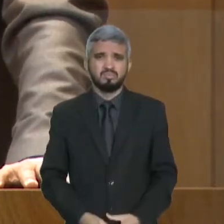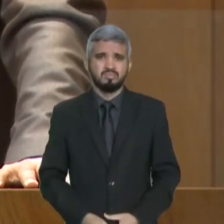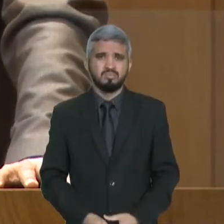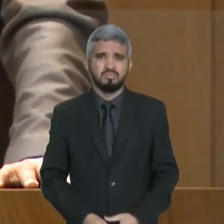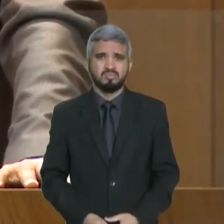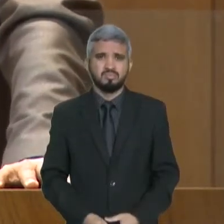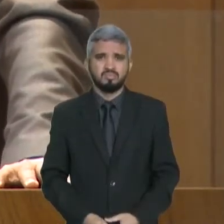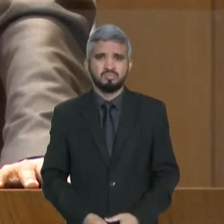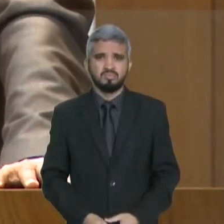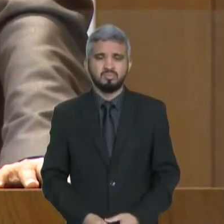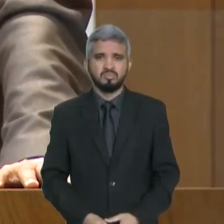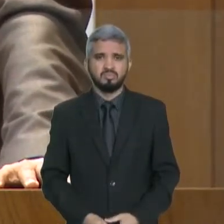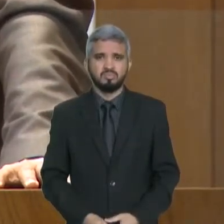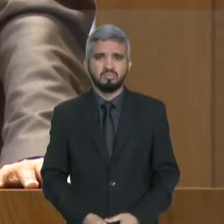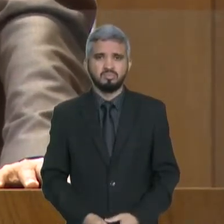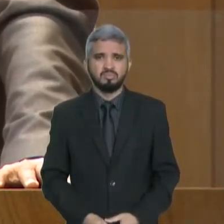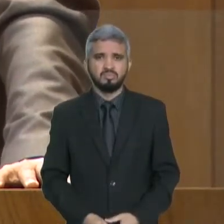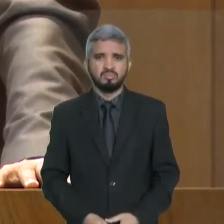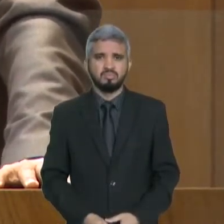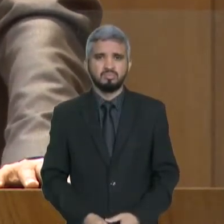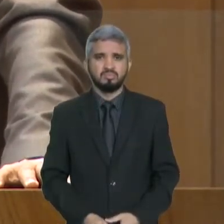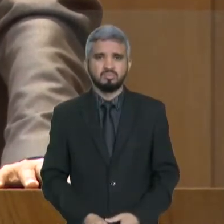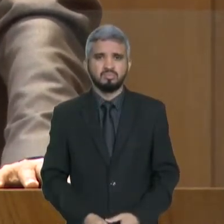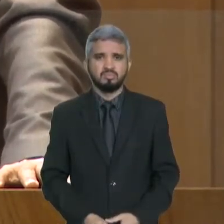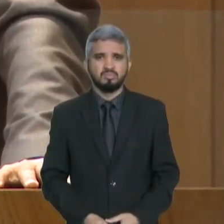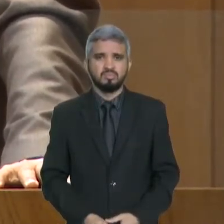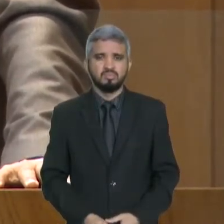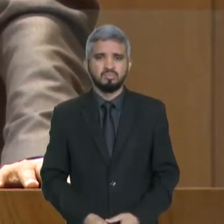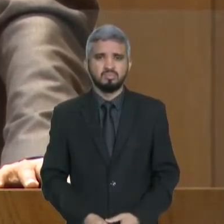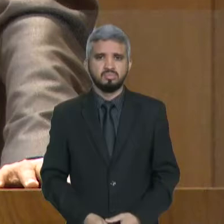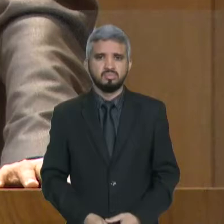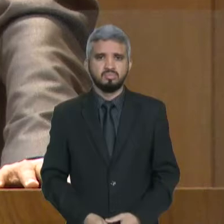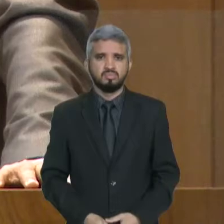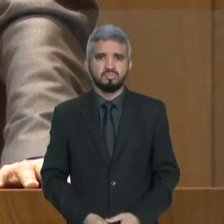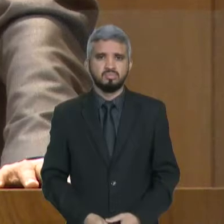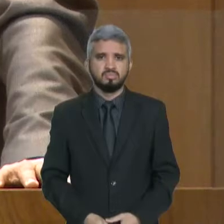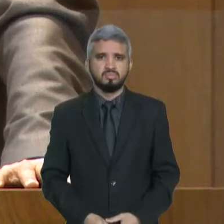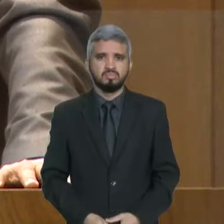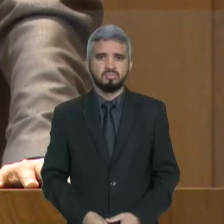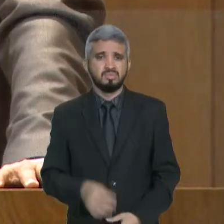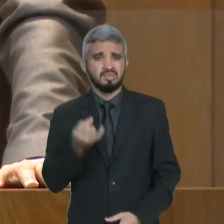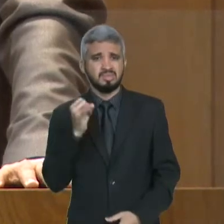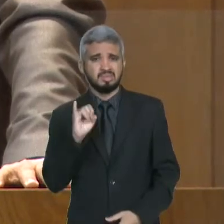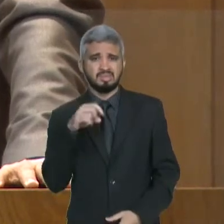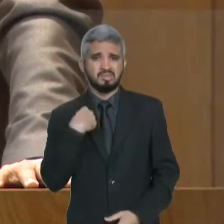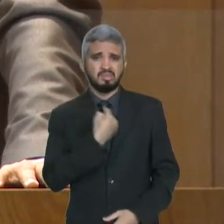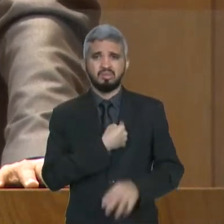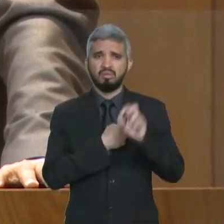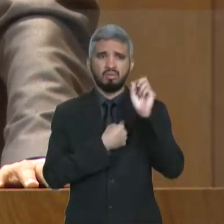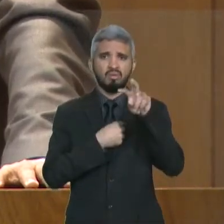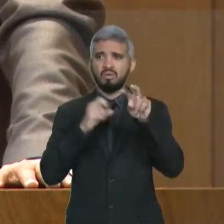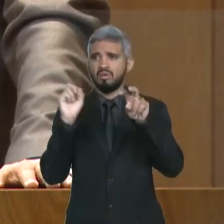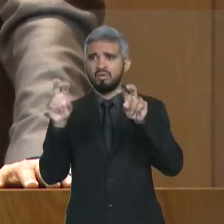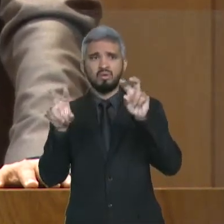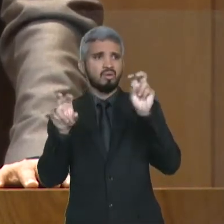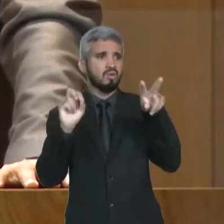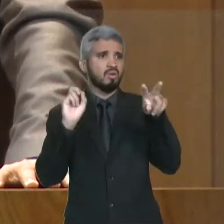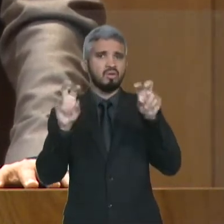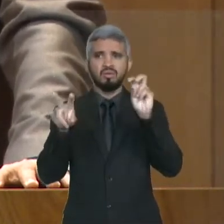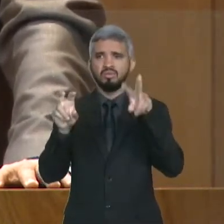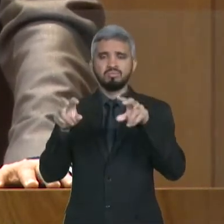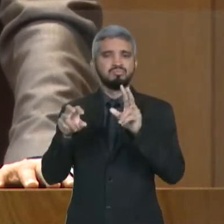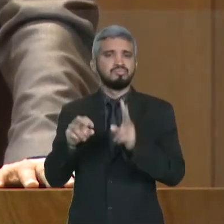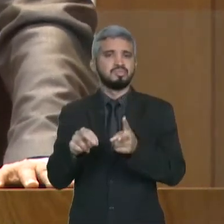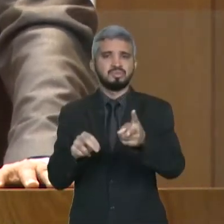seja e Em que direção se distingue o olhar é sempre um governo que tem os piores